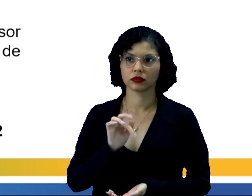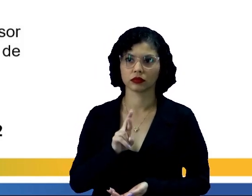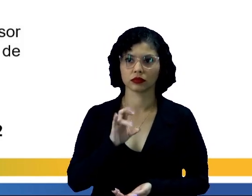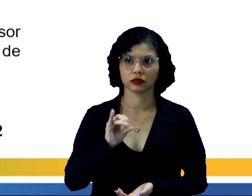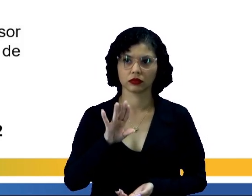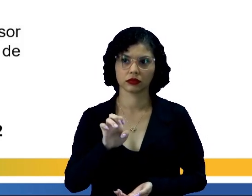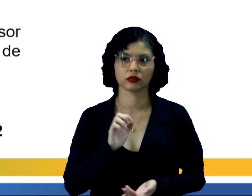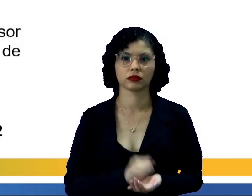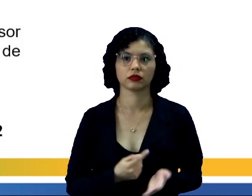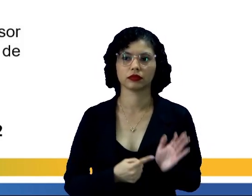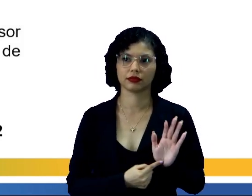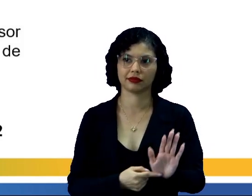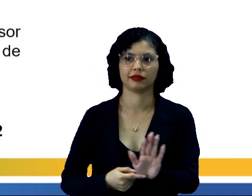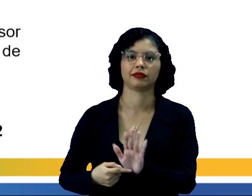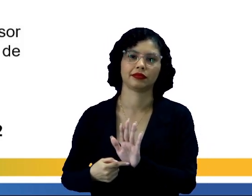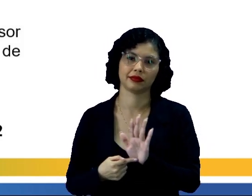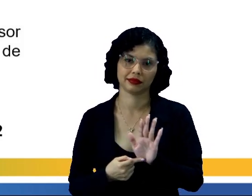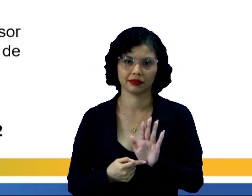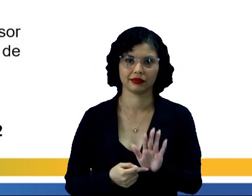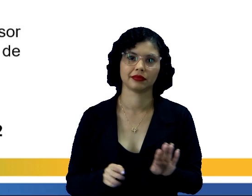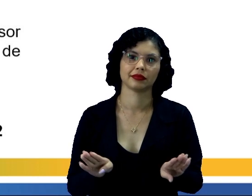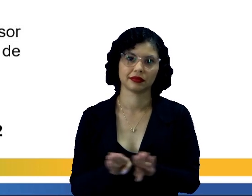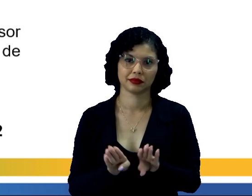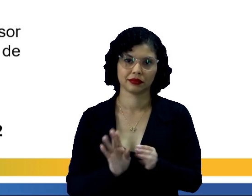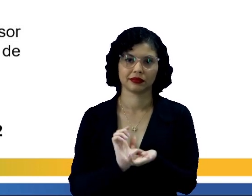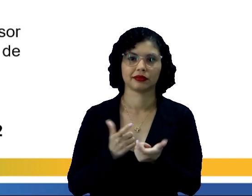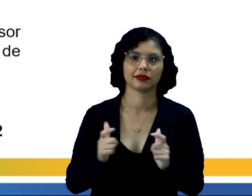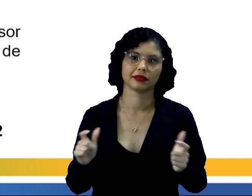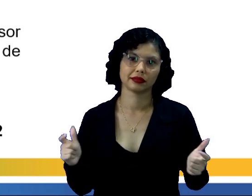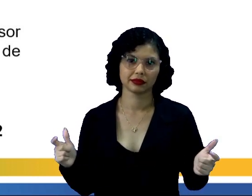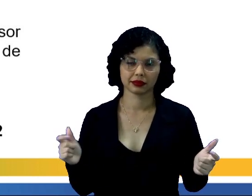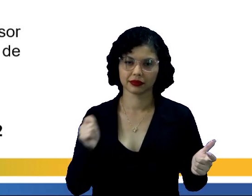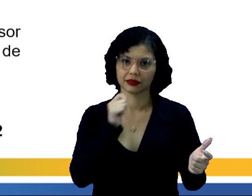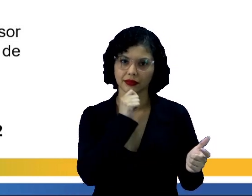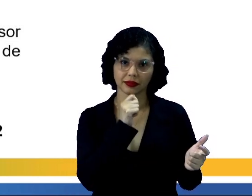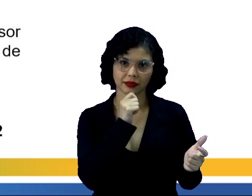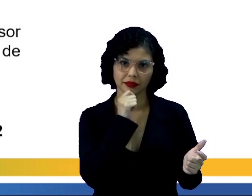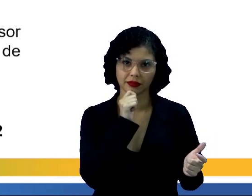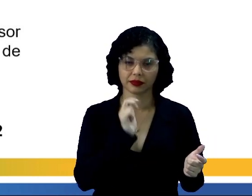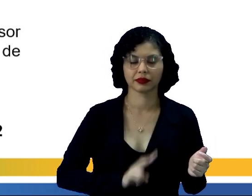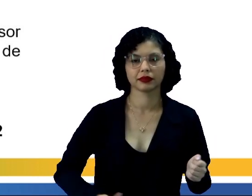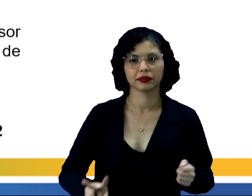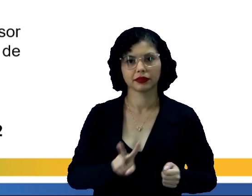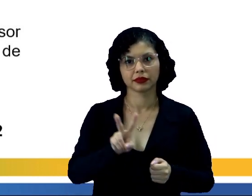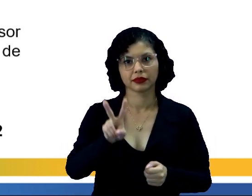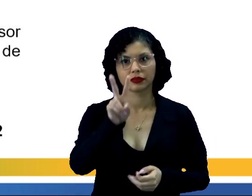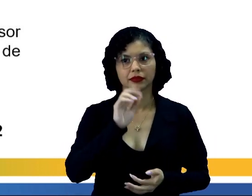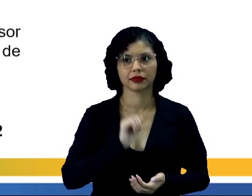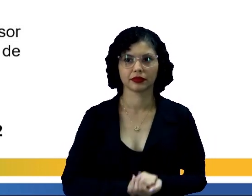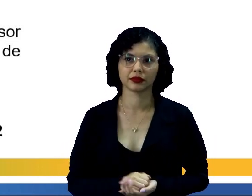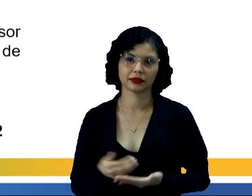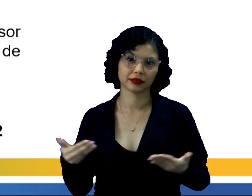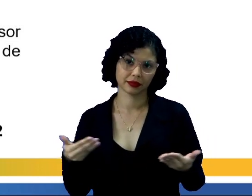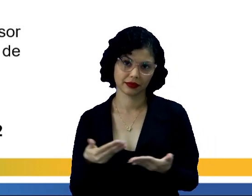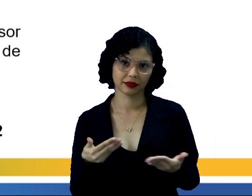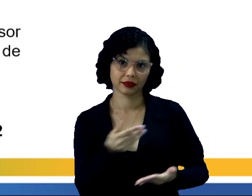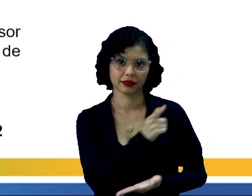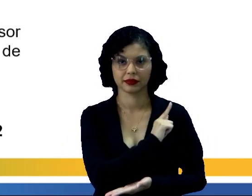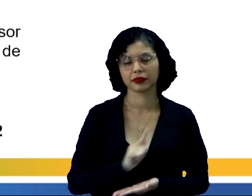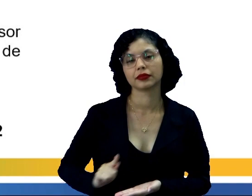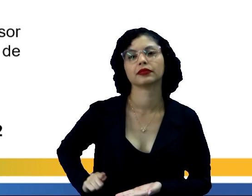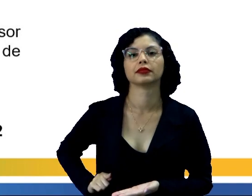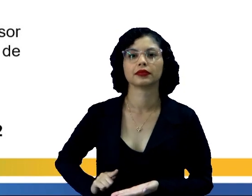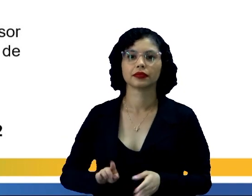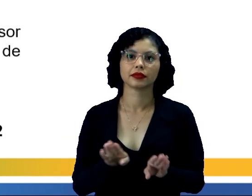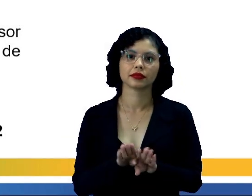rombo, mostrando, né, a imensidão, o buraco deixado por esse valor aí do atual governo,